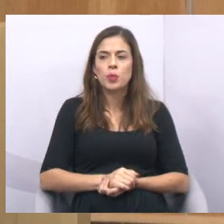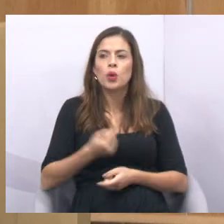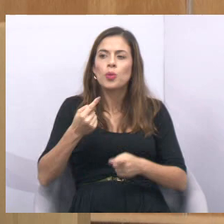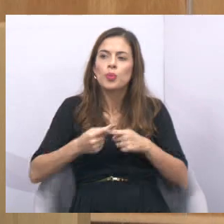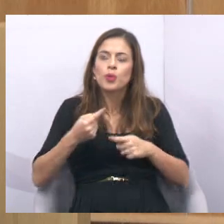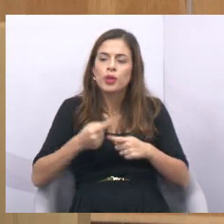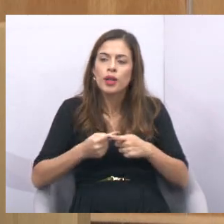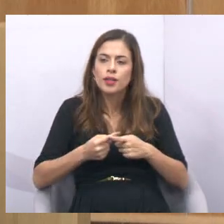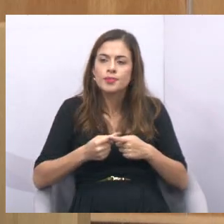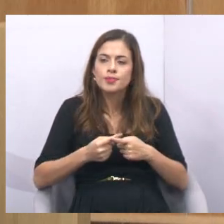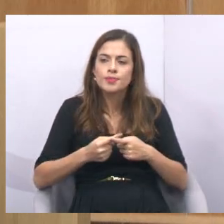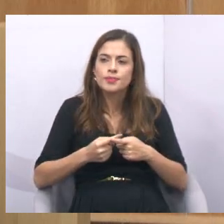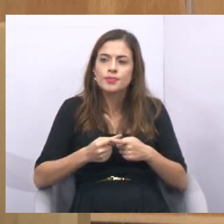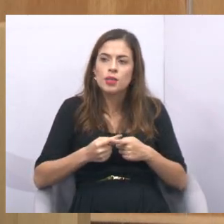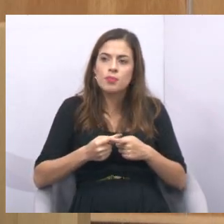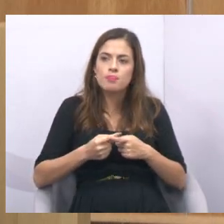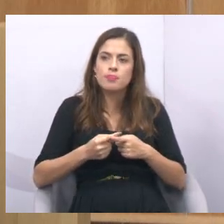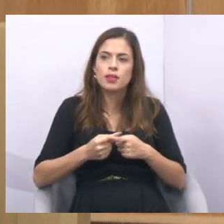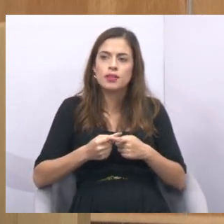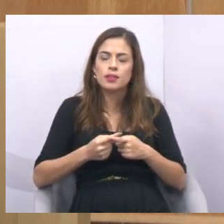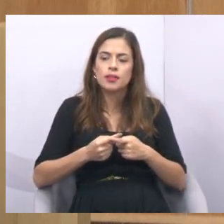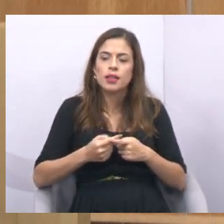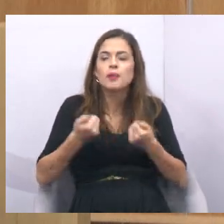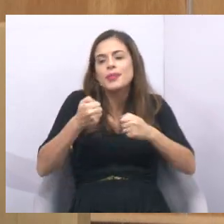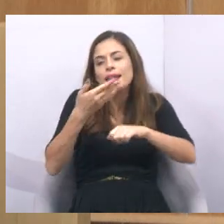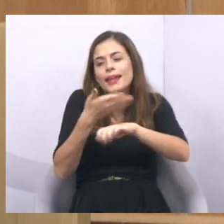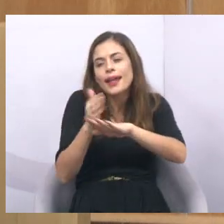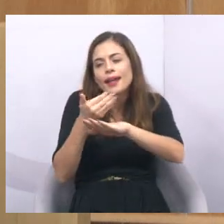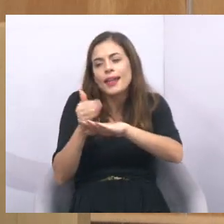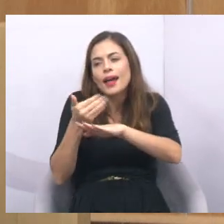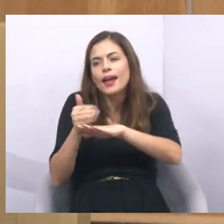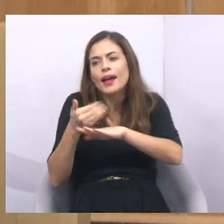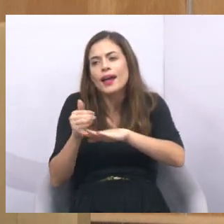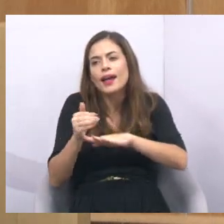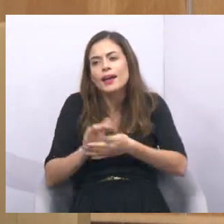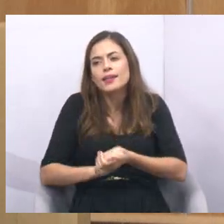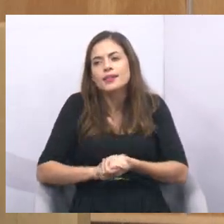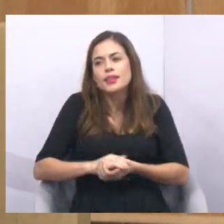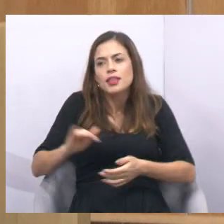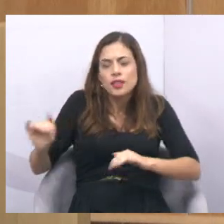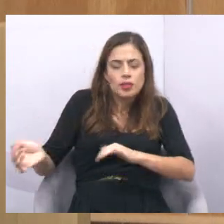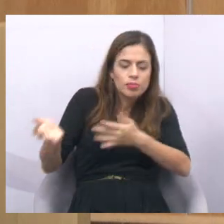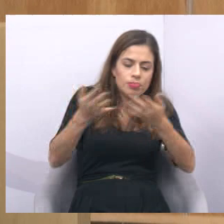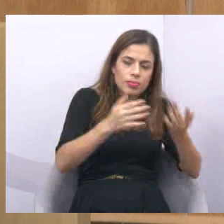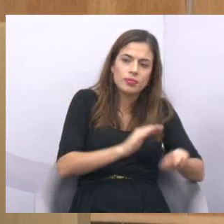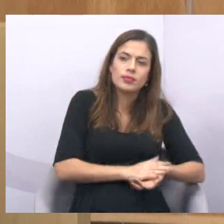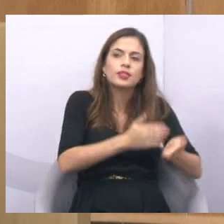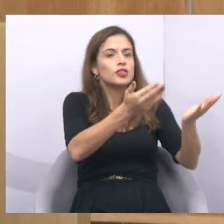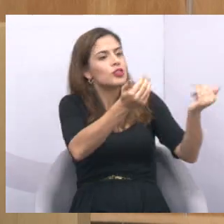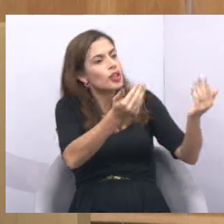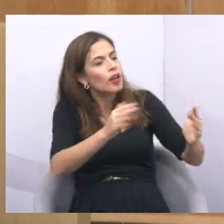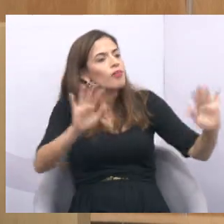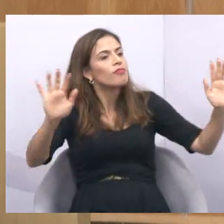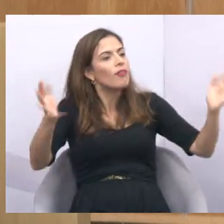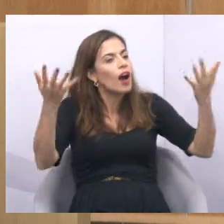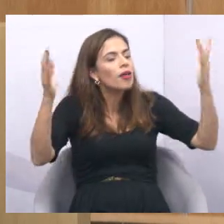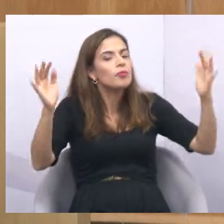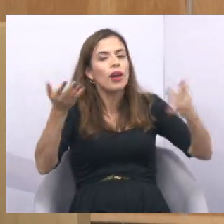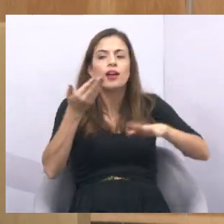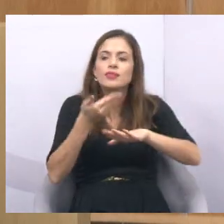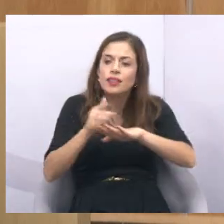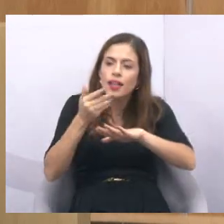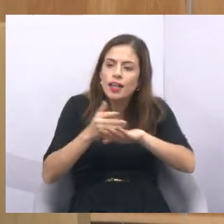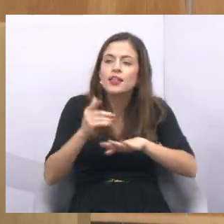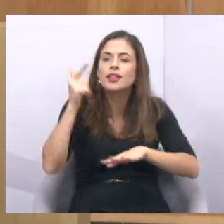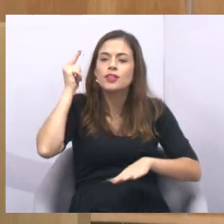Porque falar, né, que a gente sempre fala, tem que treinar, você sai daqui, molecada, treina, porque vocês